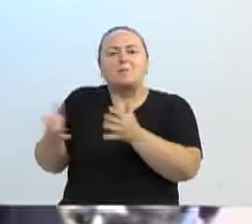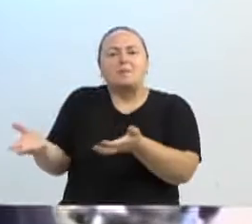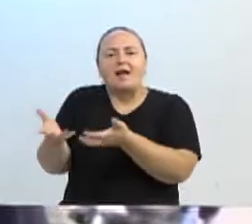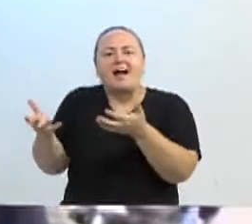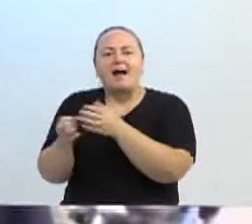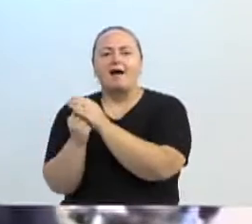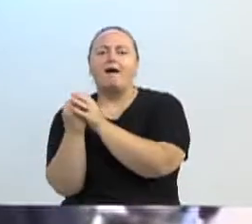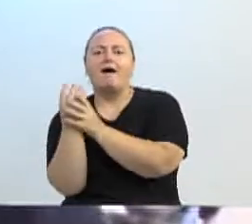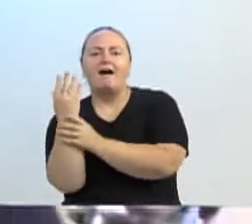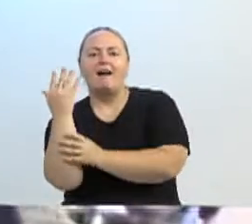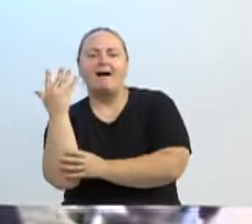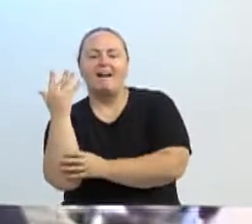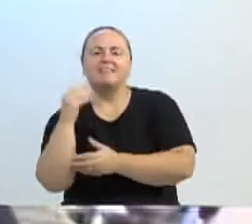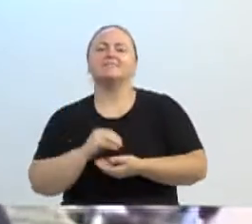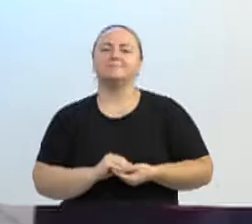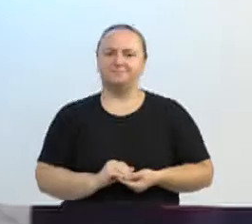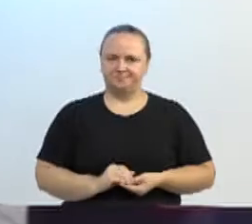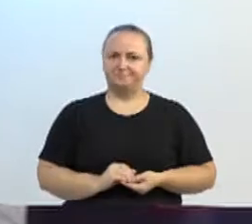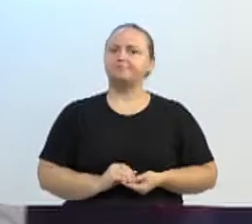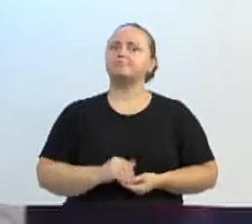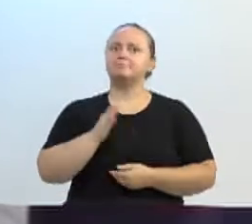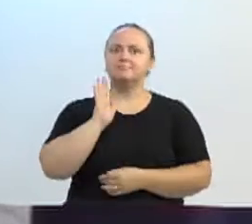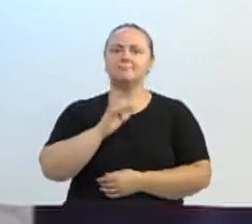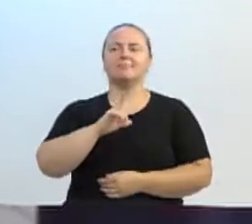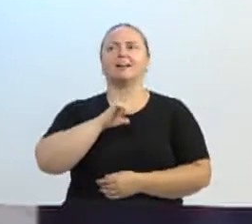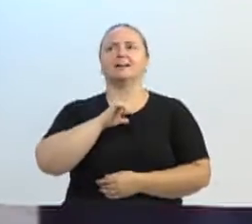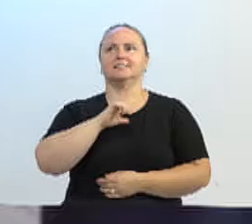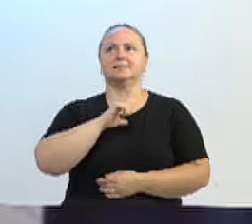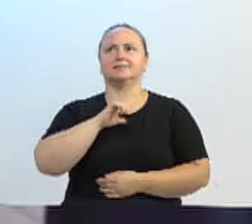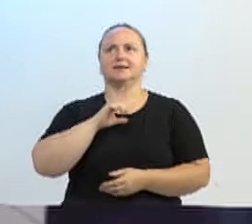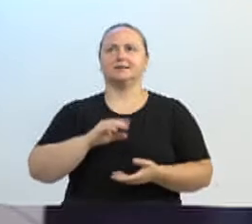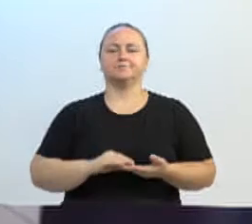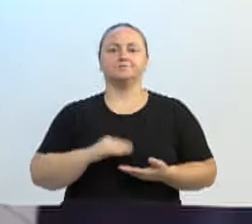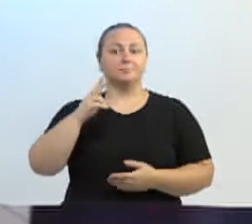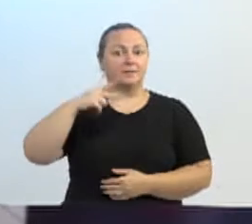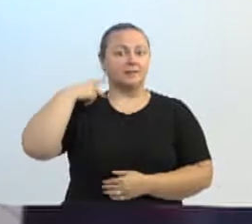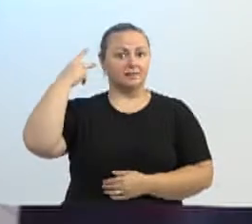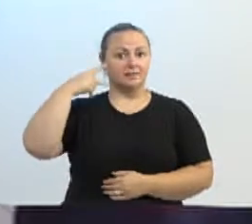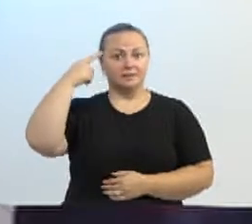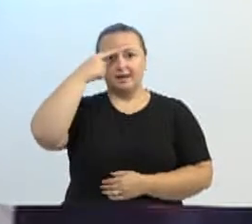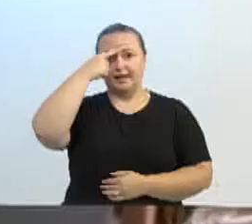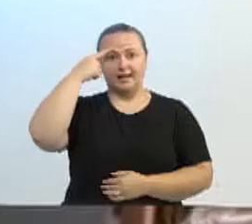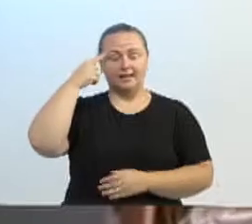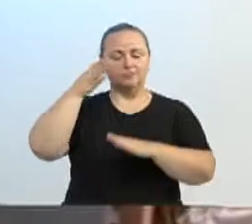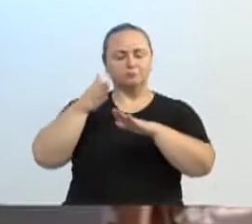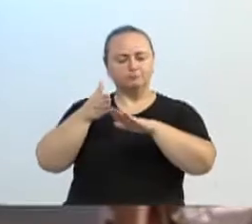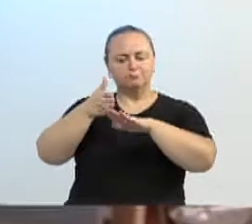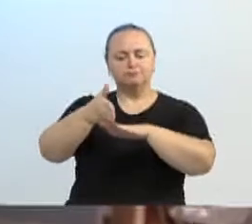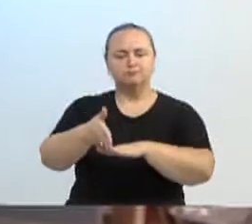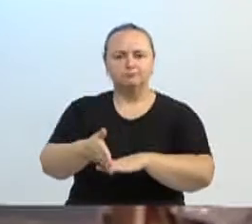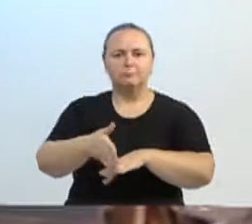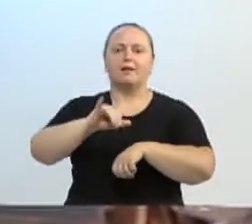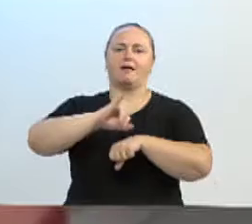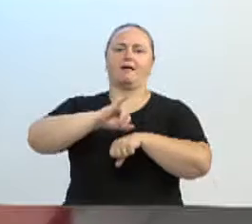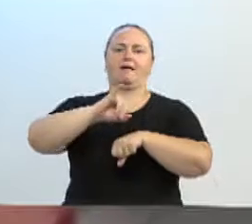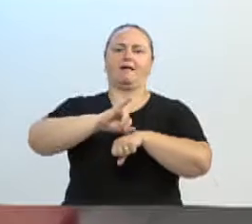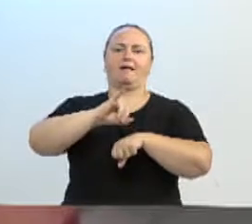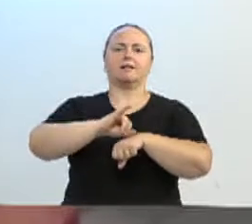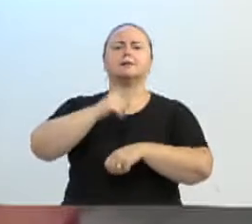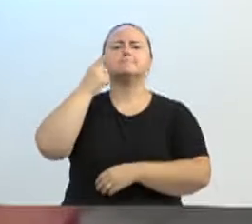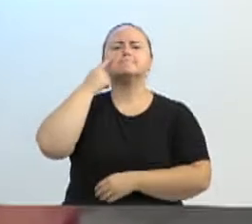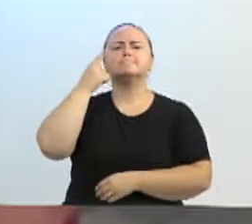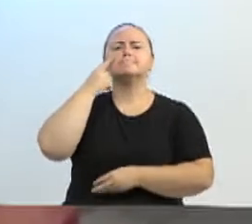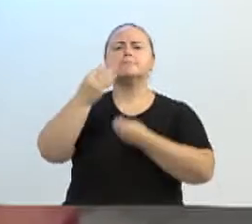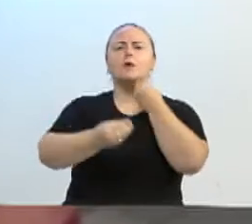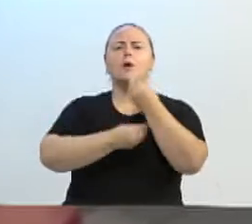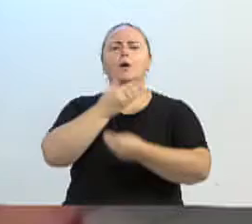parte orgânica, então já está acontecendo na cidade. O vereador Ito de Souza foi até a capital conhecer melhor a prática